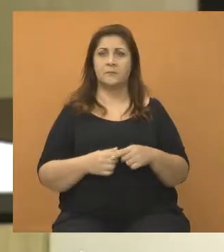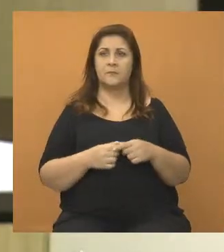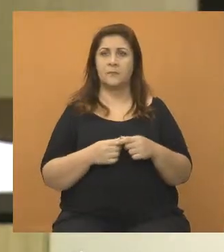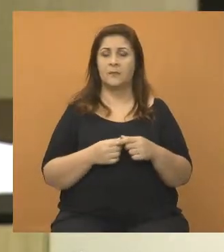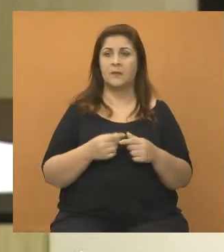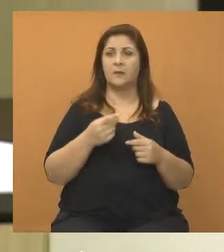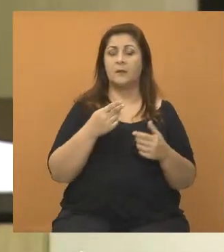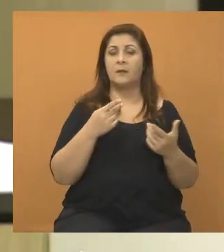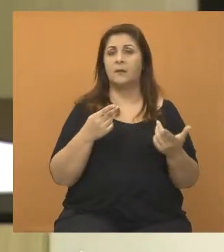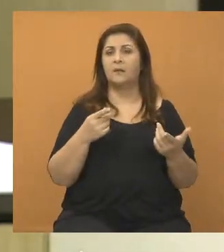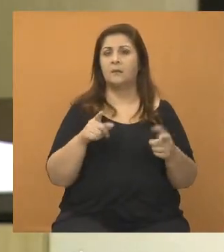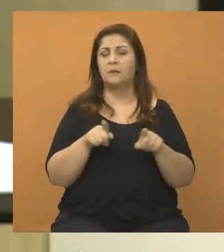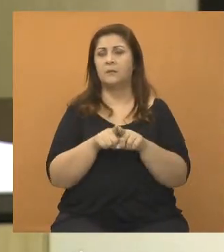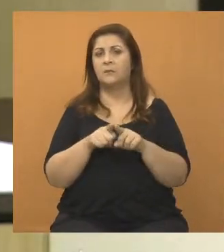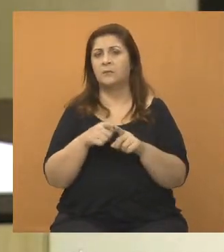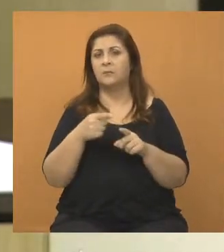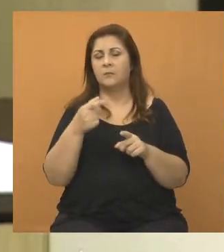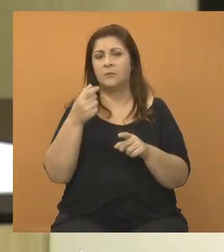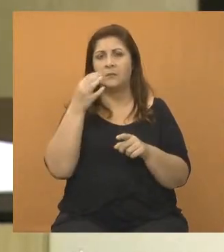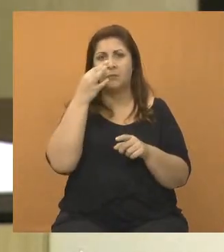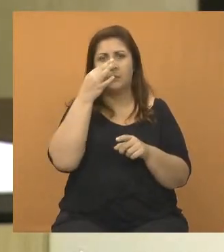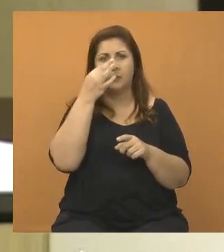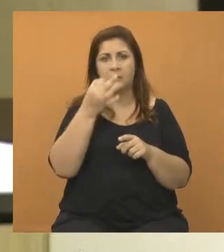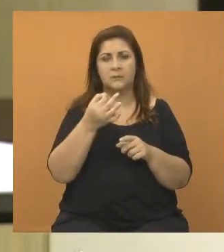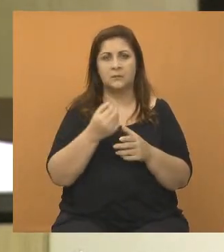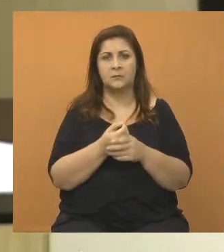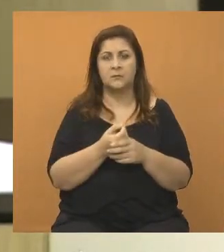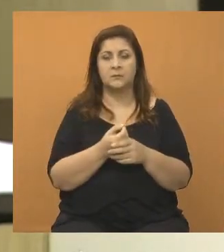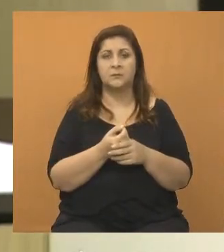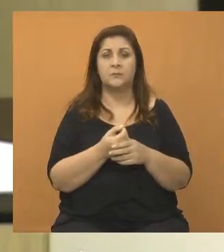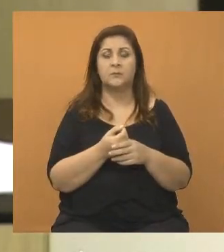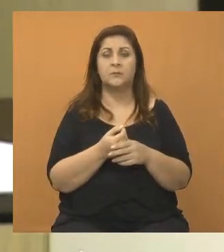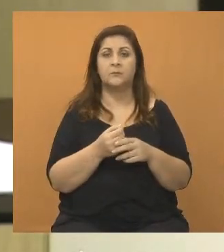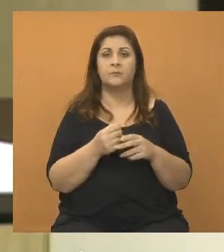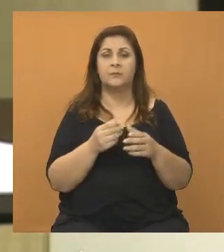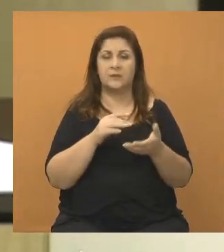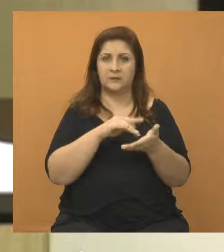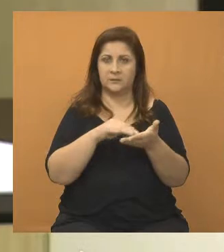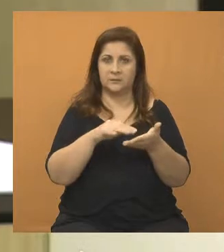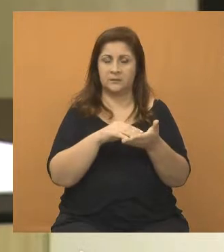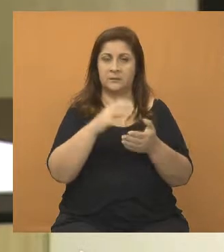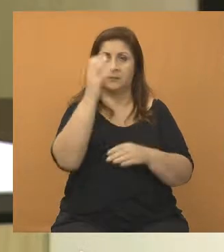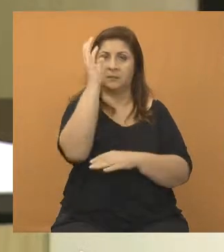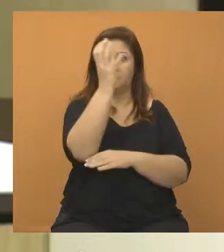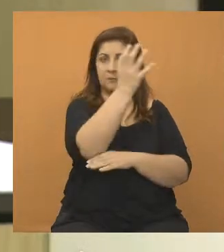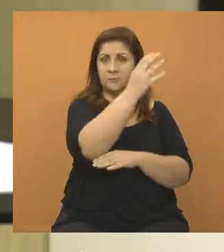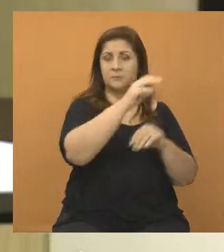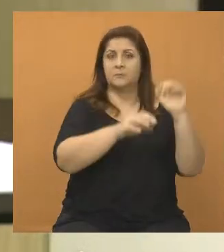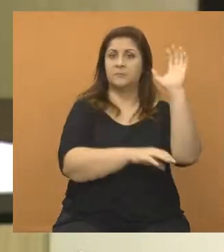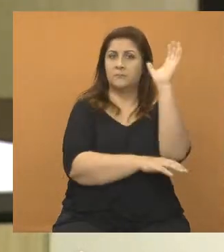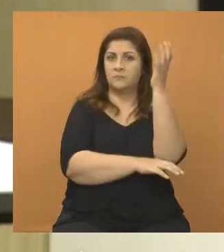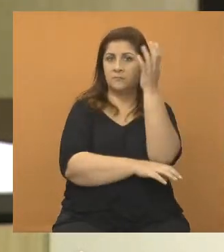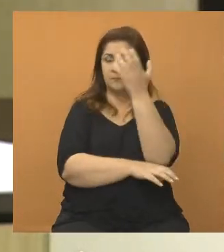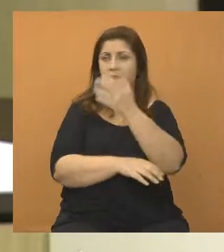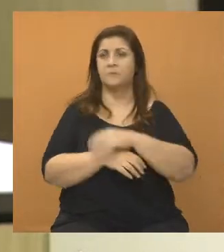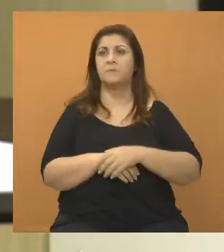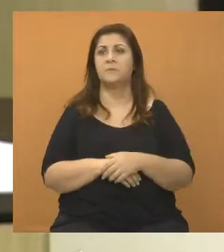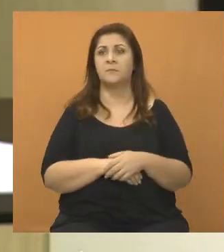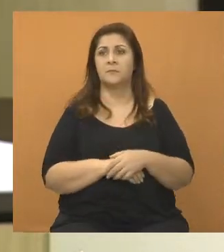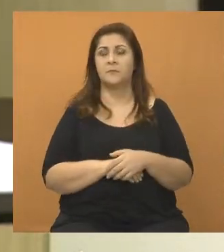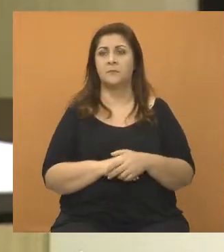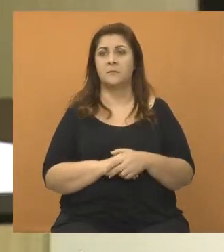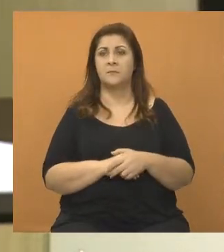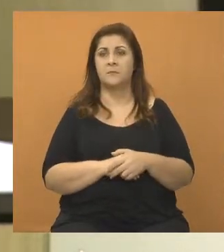de observar a questão da pasta do meio ambiente. A pasta do meio ambiente está tendo um aumento aqui de 2018 para